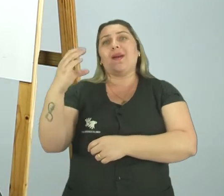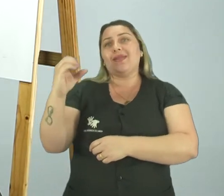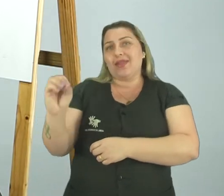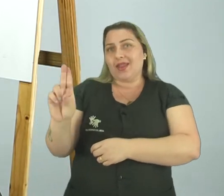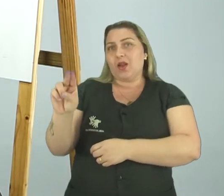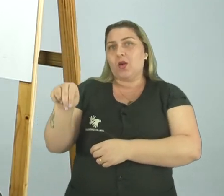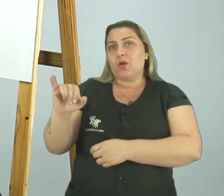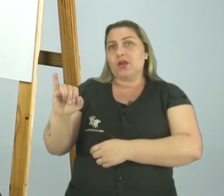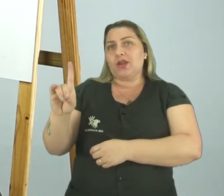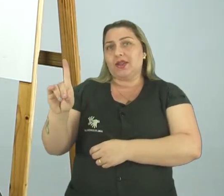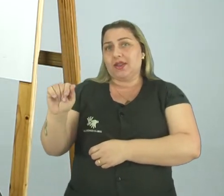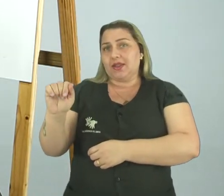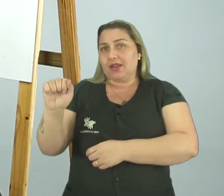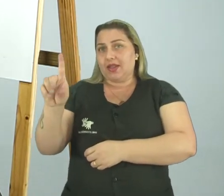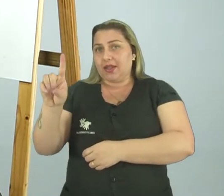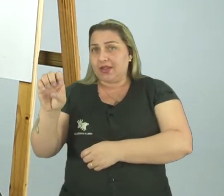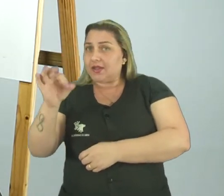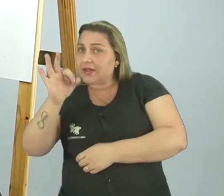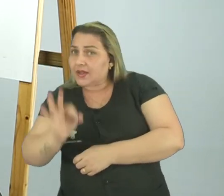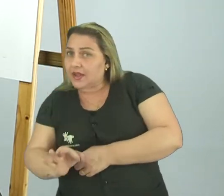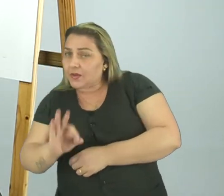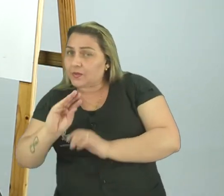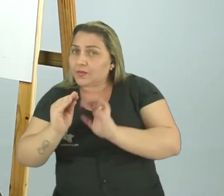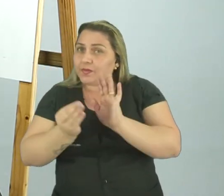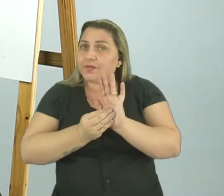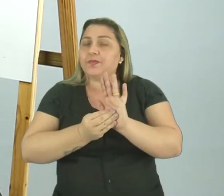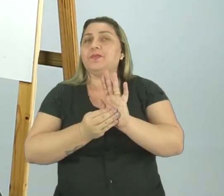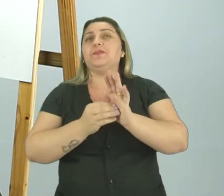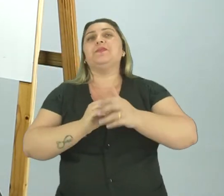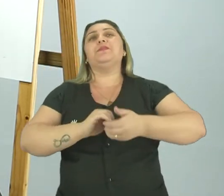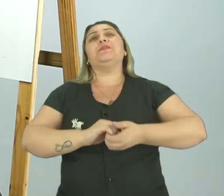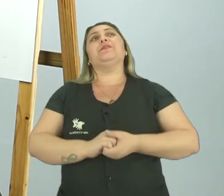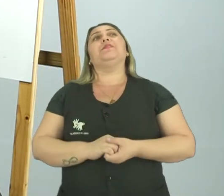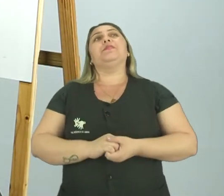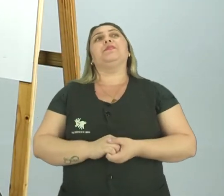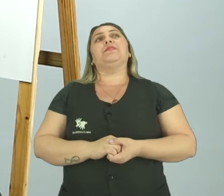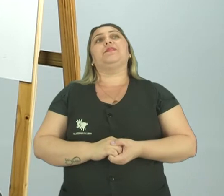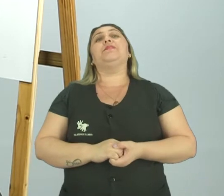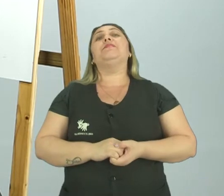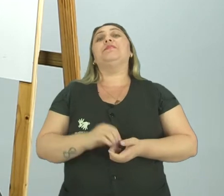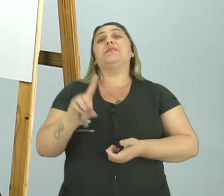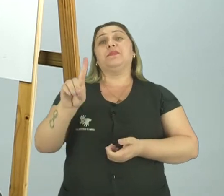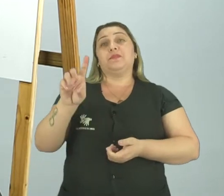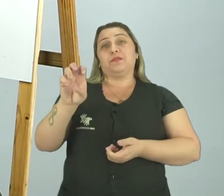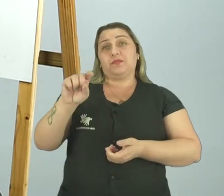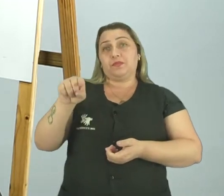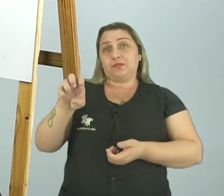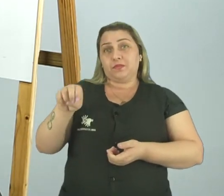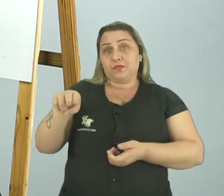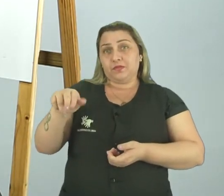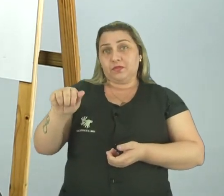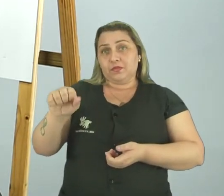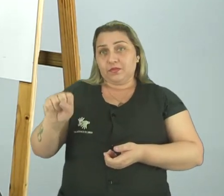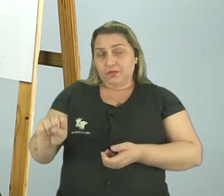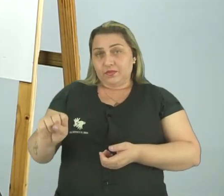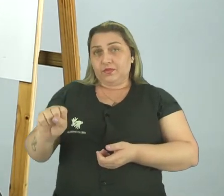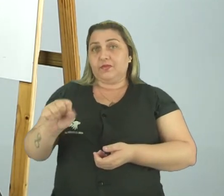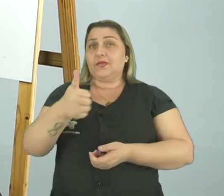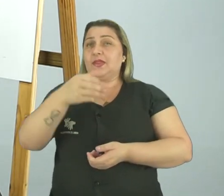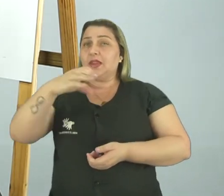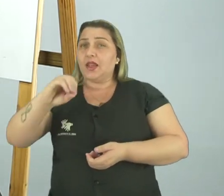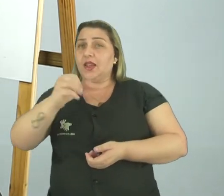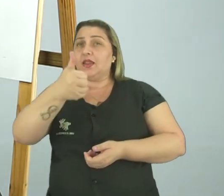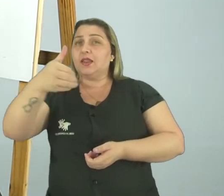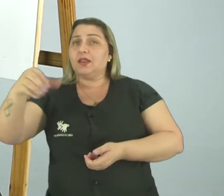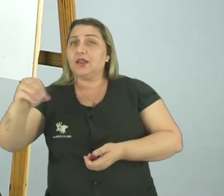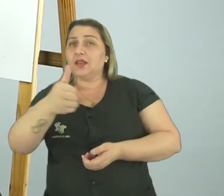80 unidades, certinho? Então, eu vou adicionar aqui dezenas. Eu vou estar adicionando de 10 em